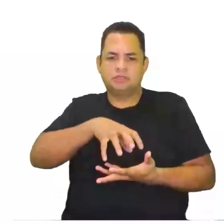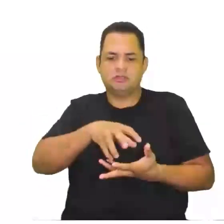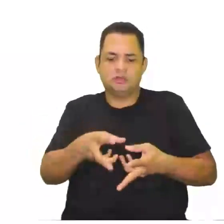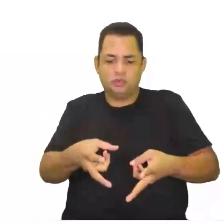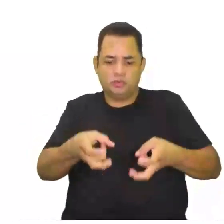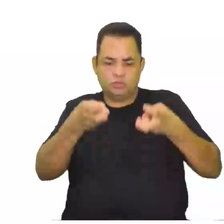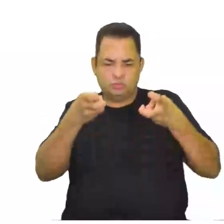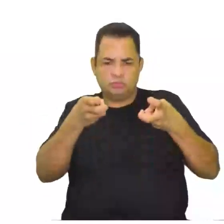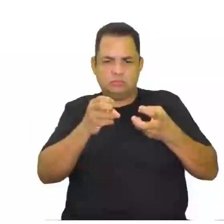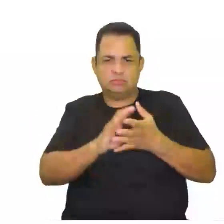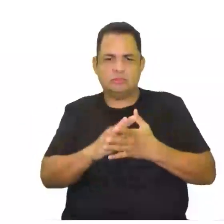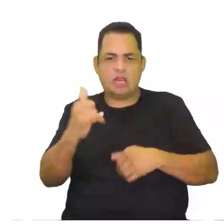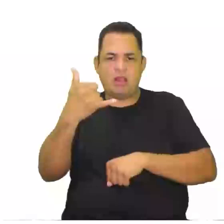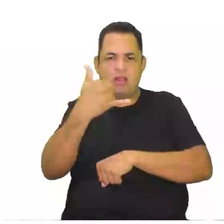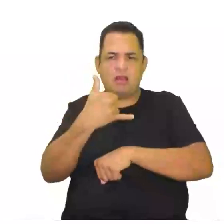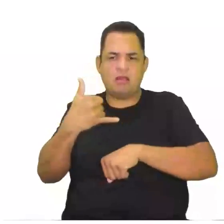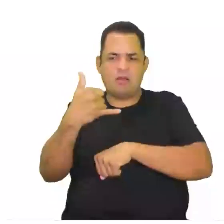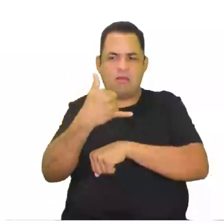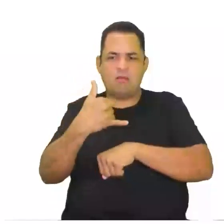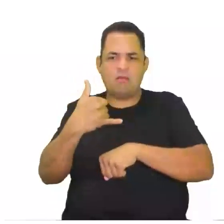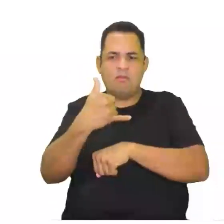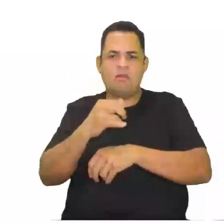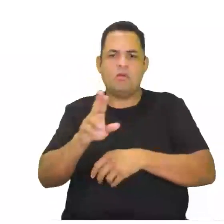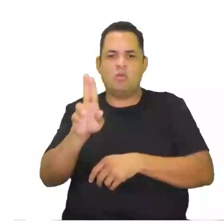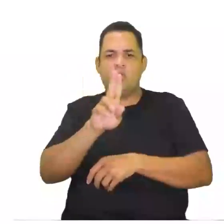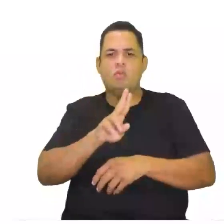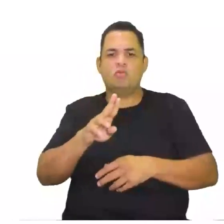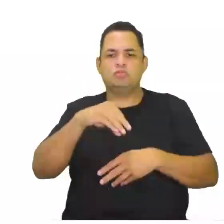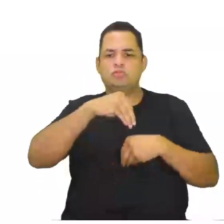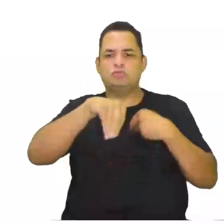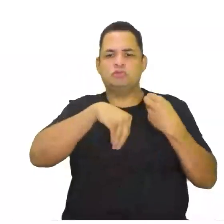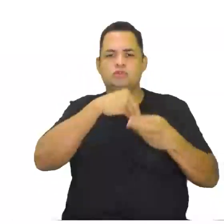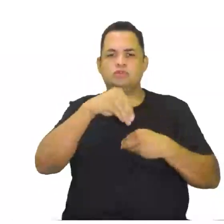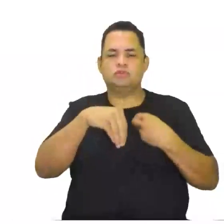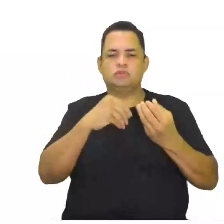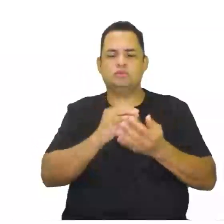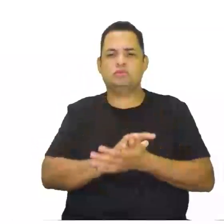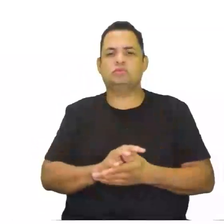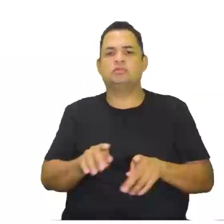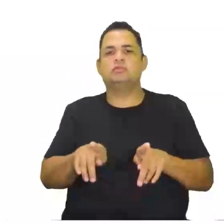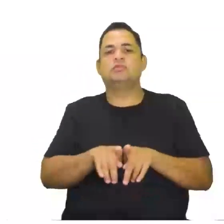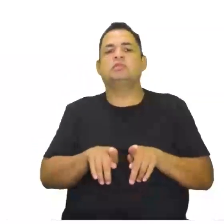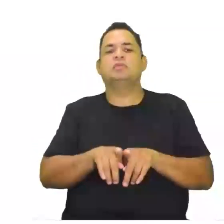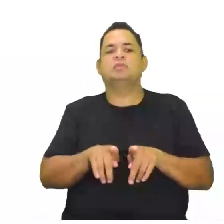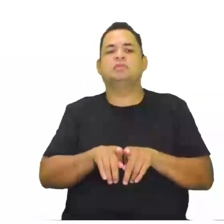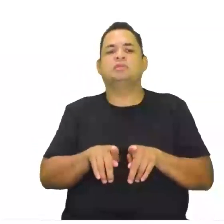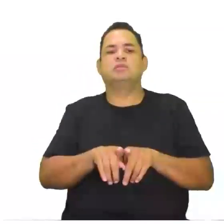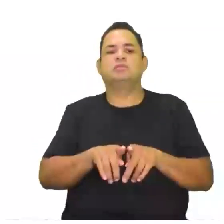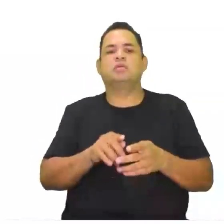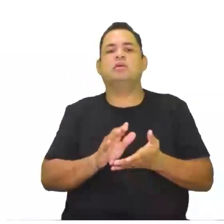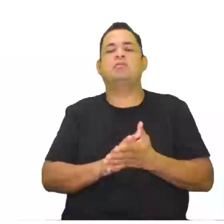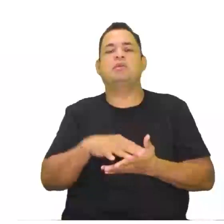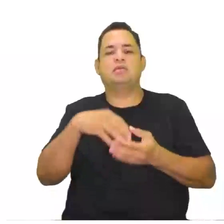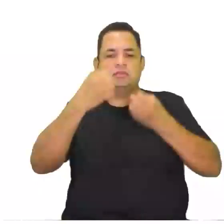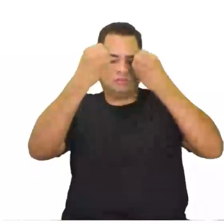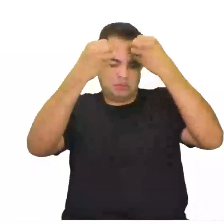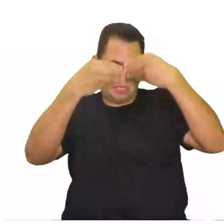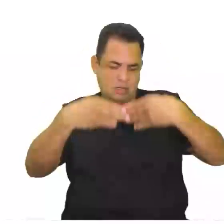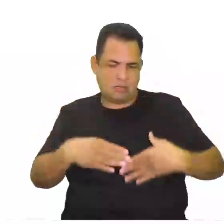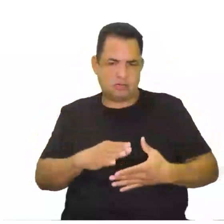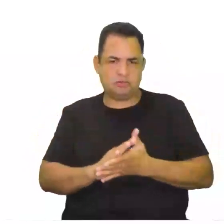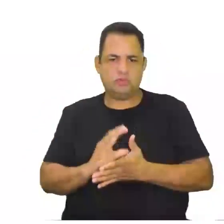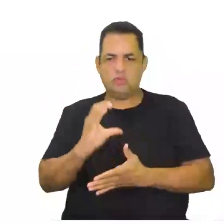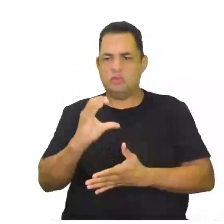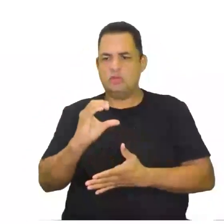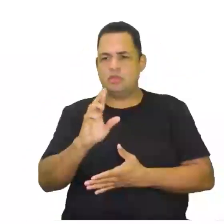extração dos óleos, né, através do uso de solventes. Nós falamos ainda do craqueamento do